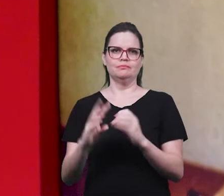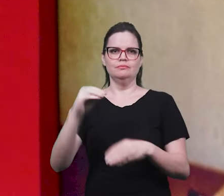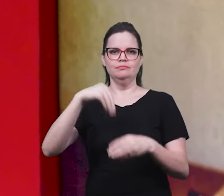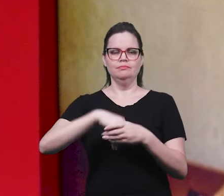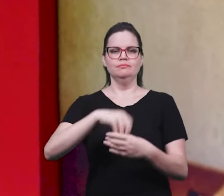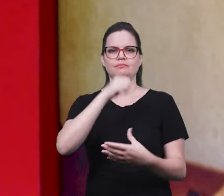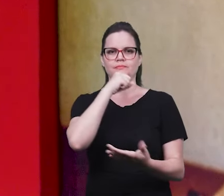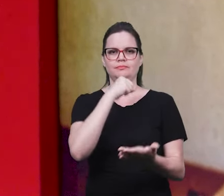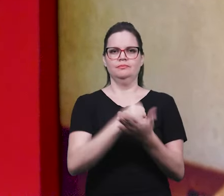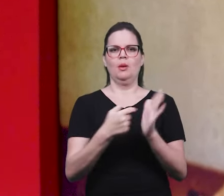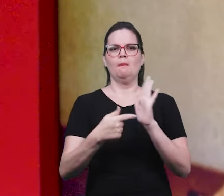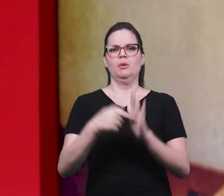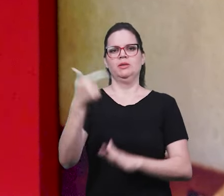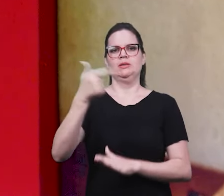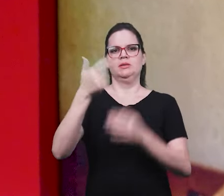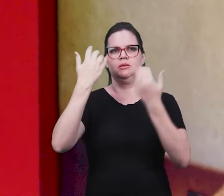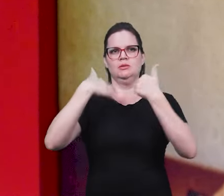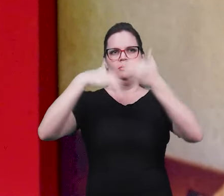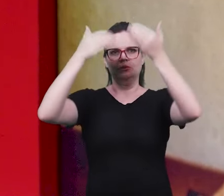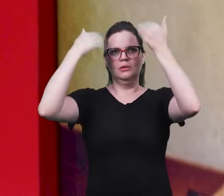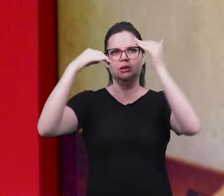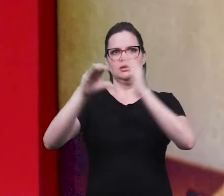exemplo,